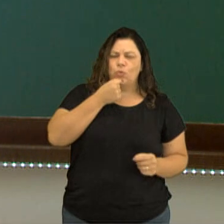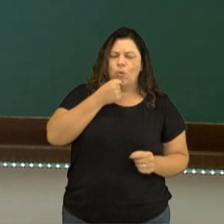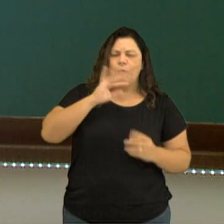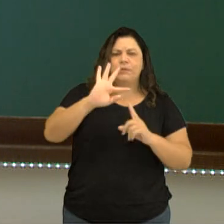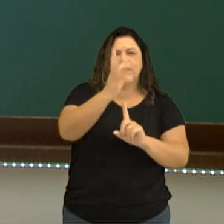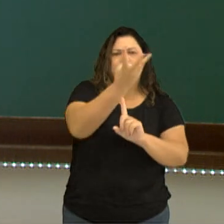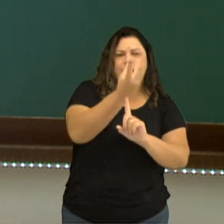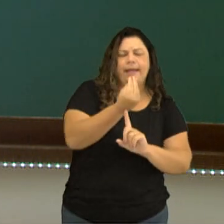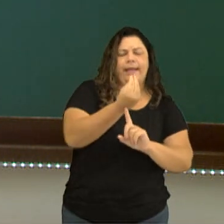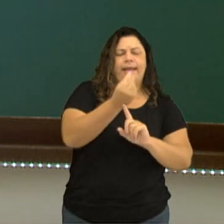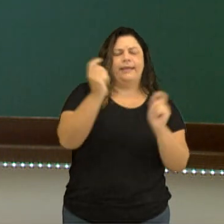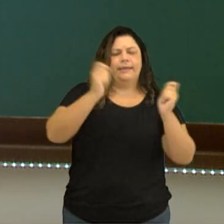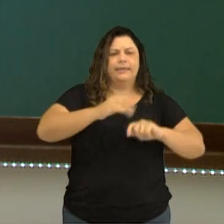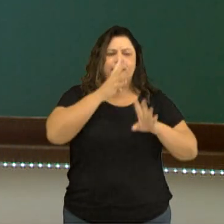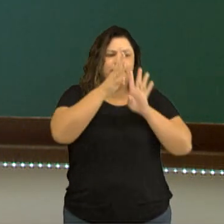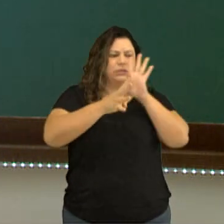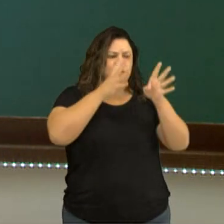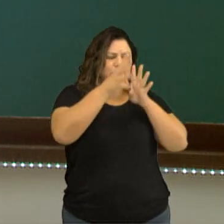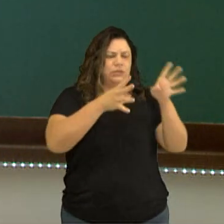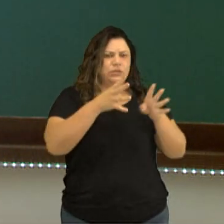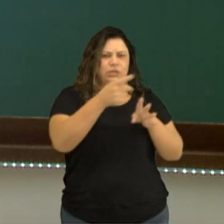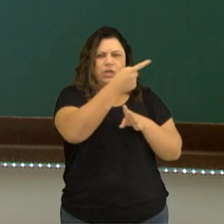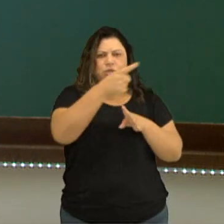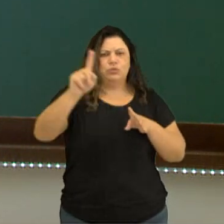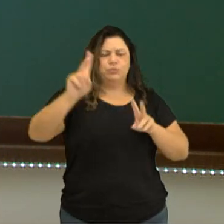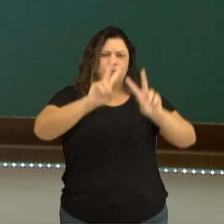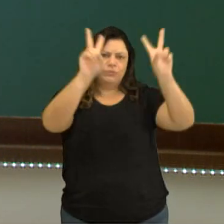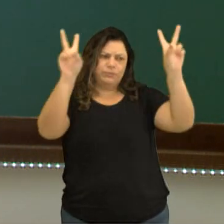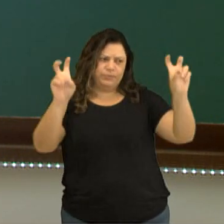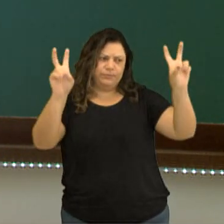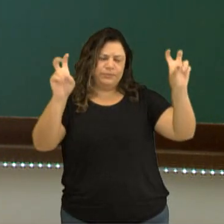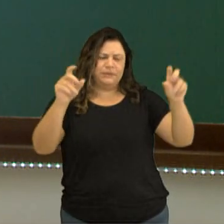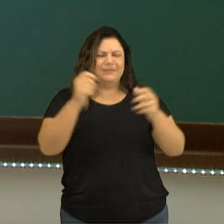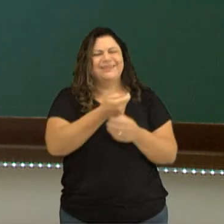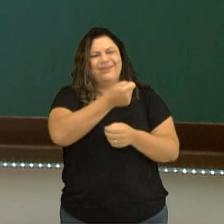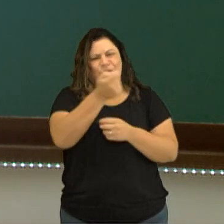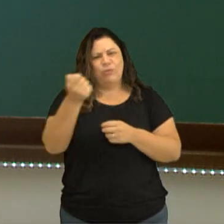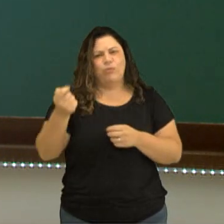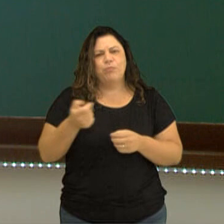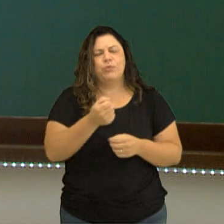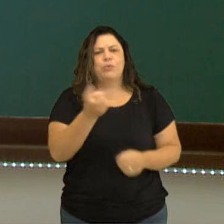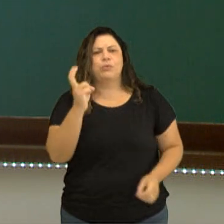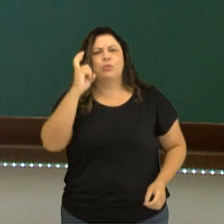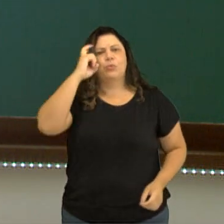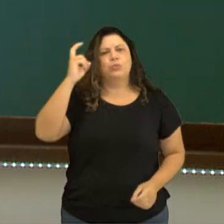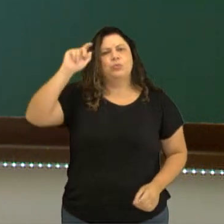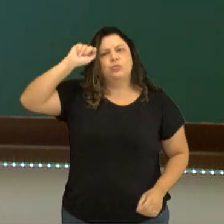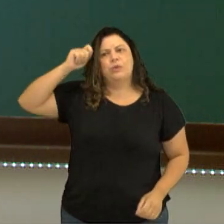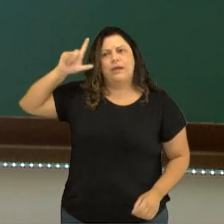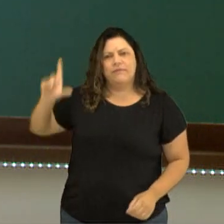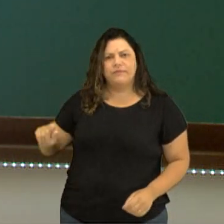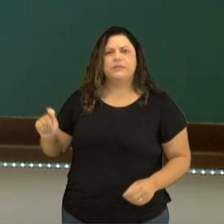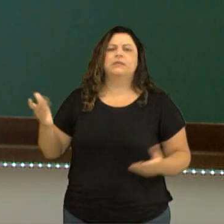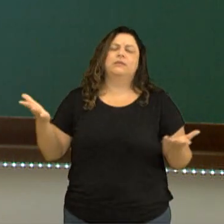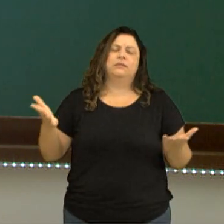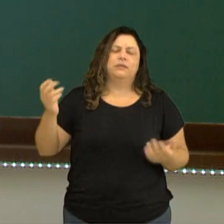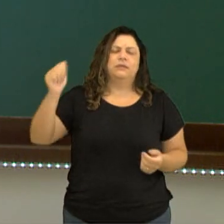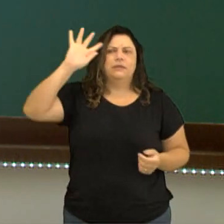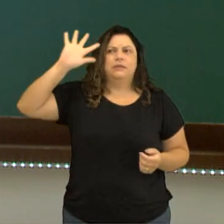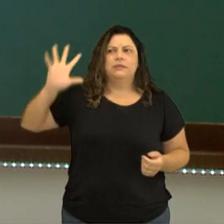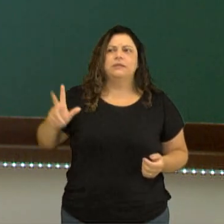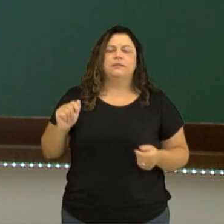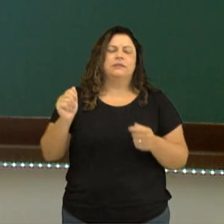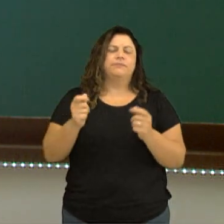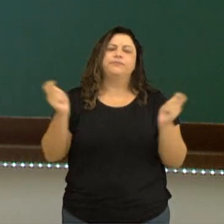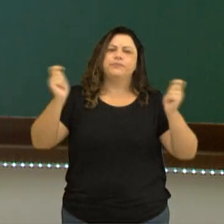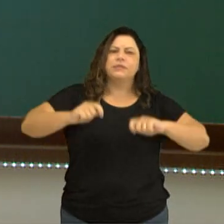ele é criticado por não citar, ou citar muito pouco a cultura africana, reduzir o Islã e a